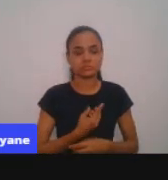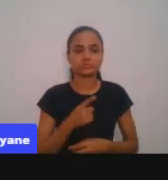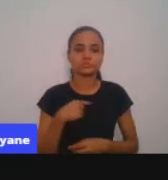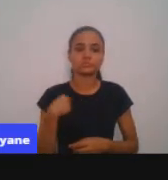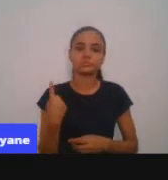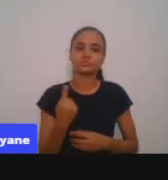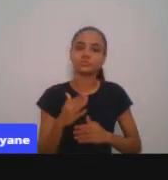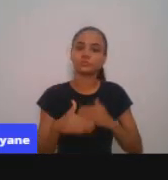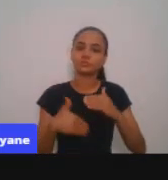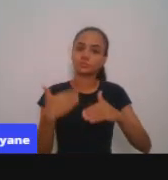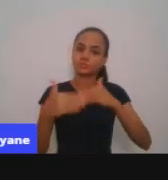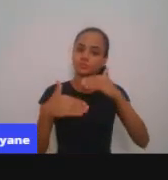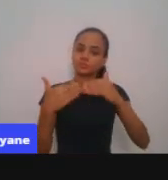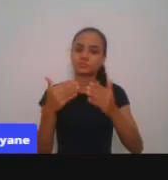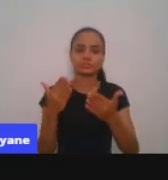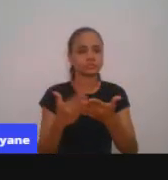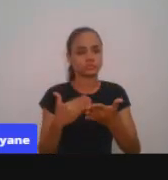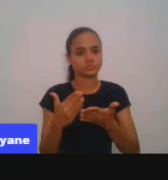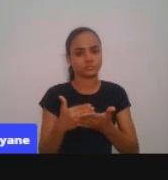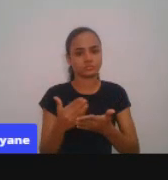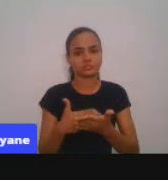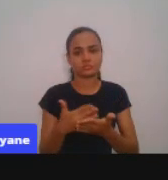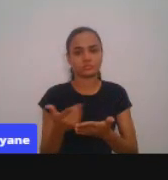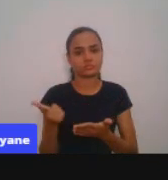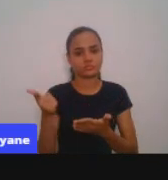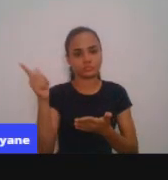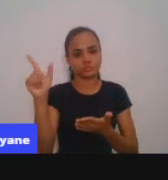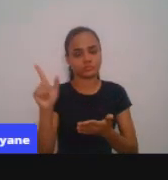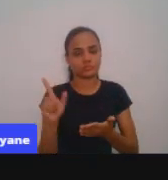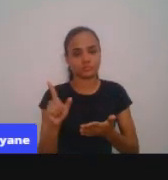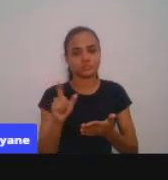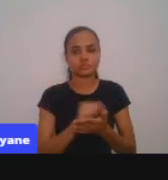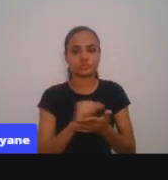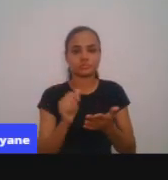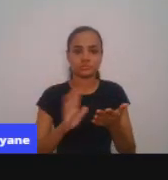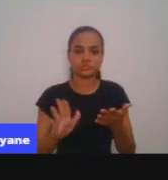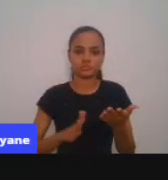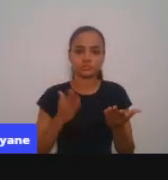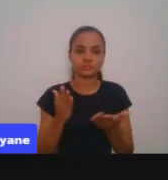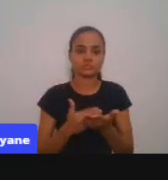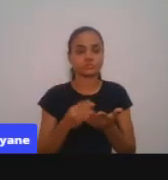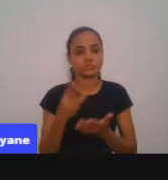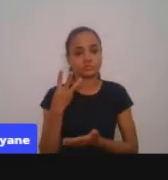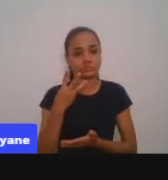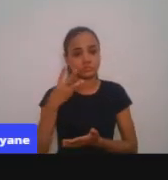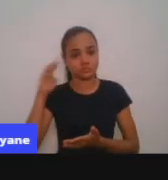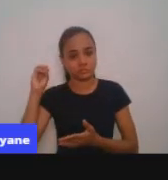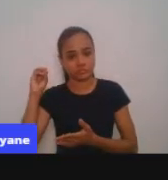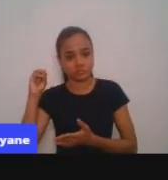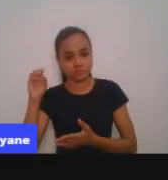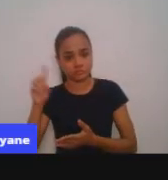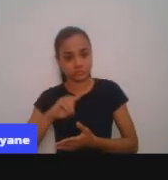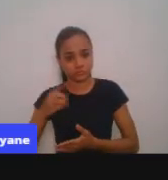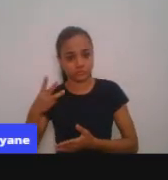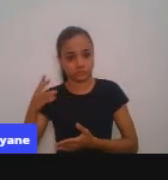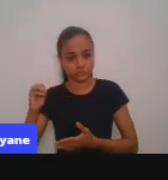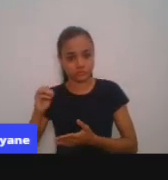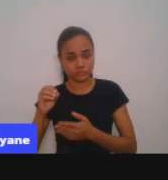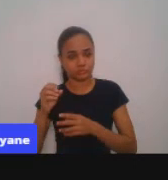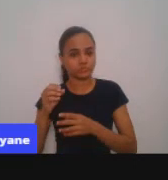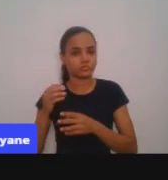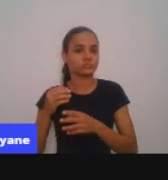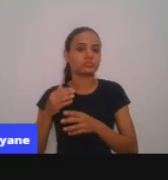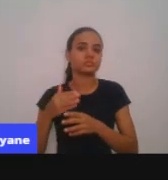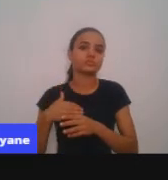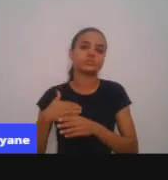outras atividades, mais um caderno para 15 dias, um caderno para 30 dias, e quando vimos, já fechamos o semestre, quando vimos,